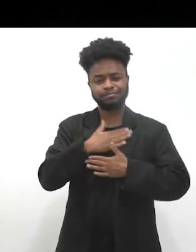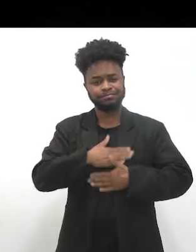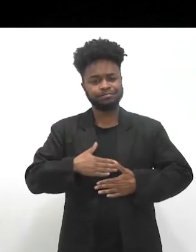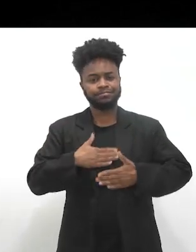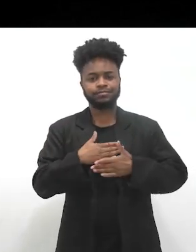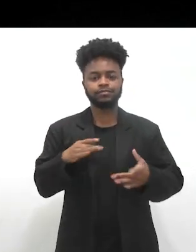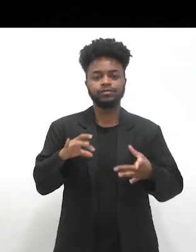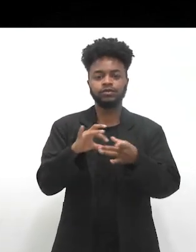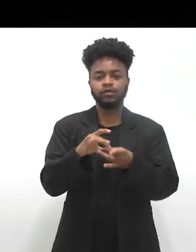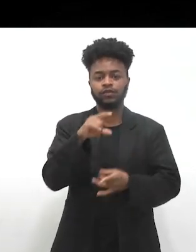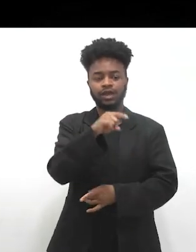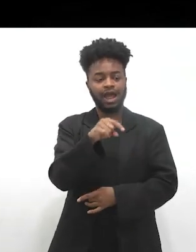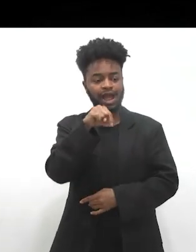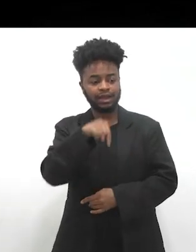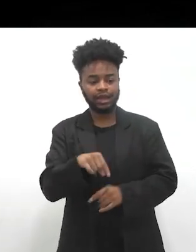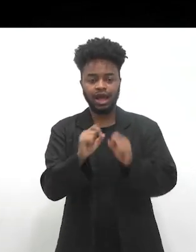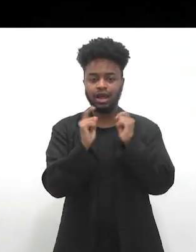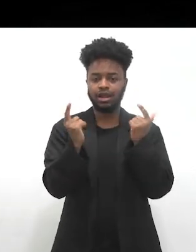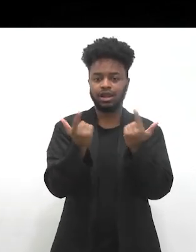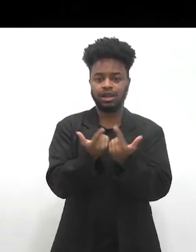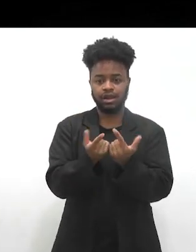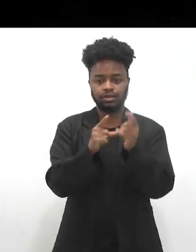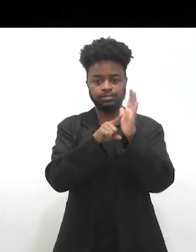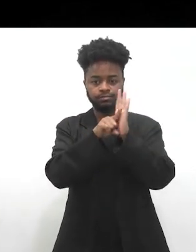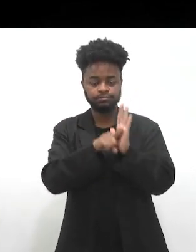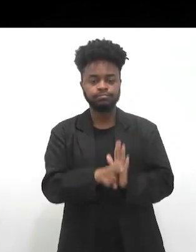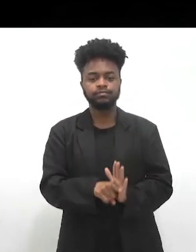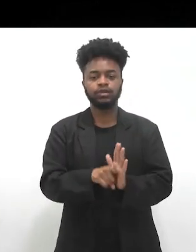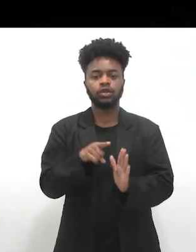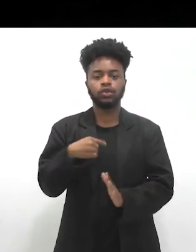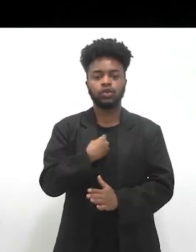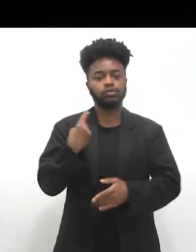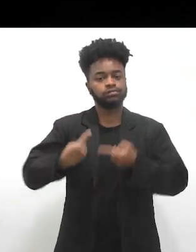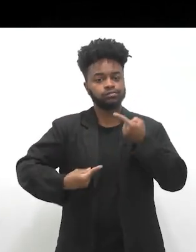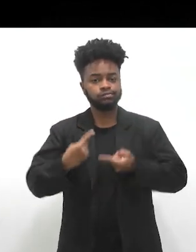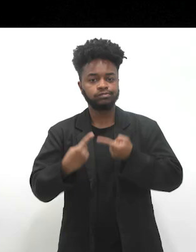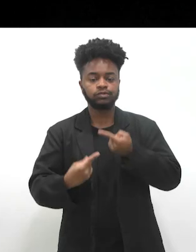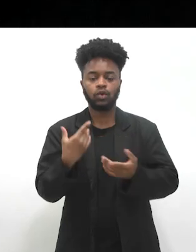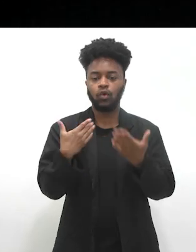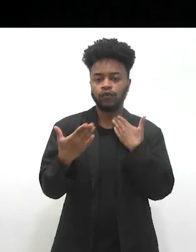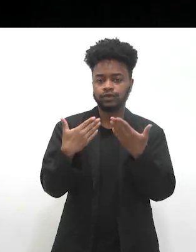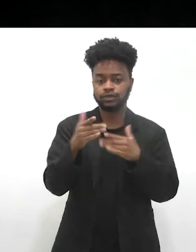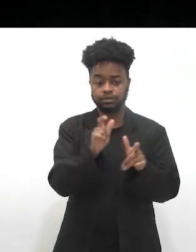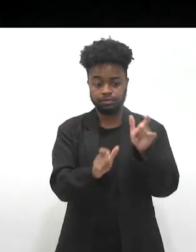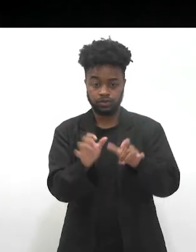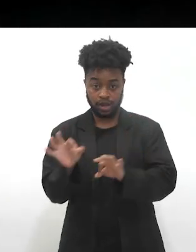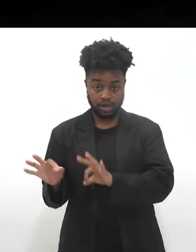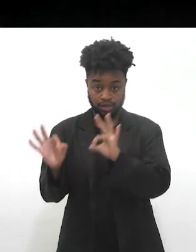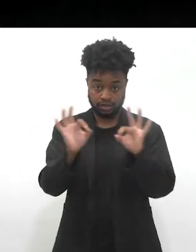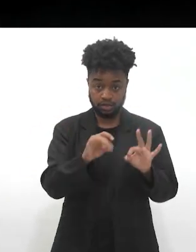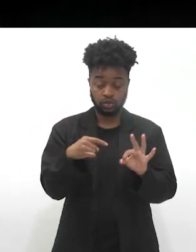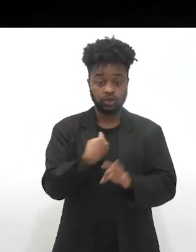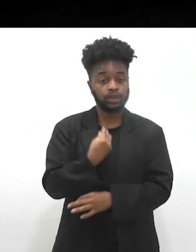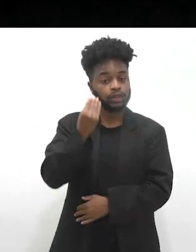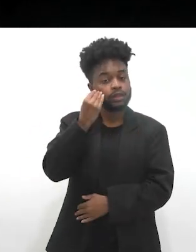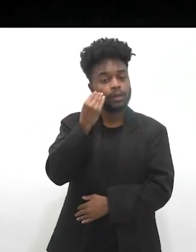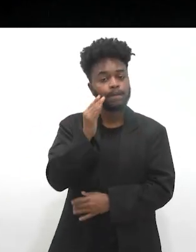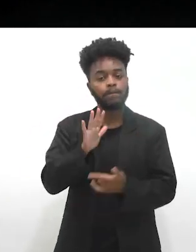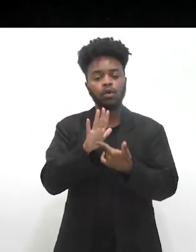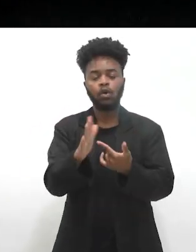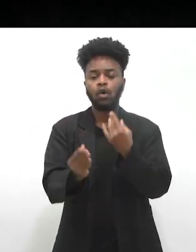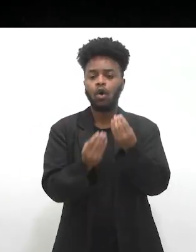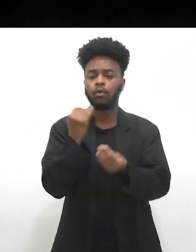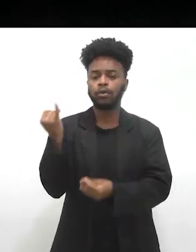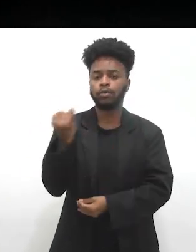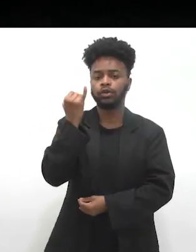uma satisfação estar aqui presente no Alerj Entrevista, debatendo, conversando com seus telespectadores. Vamos tentar mostrar